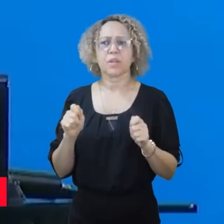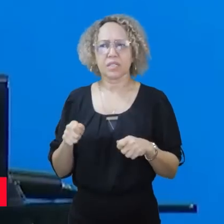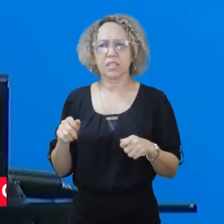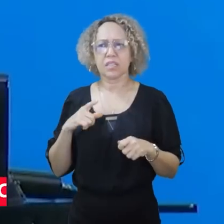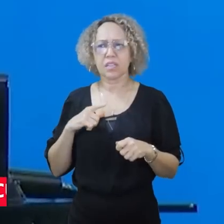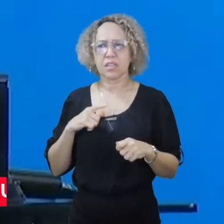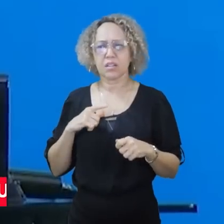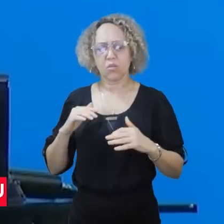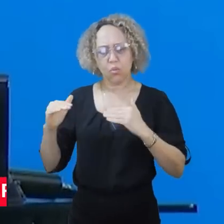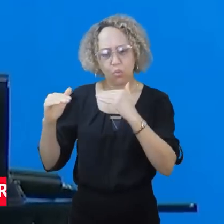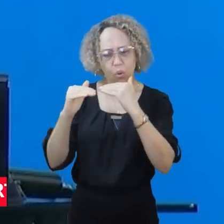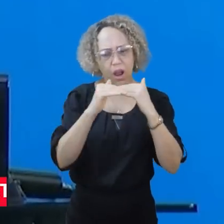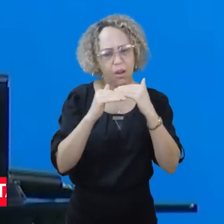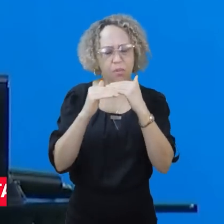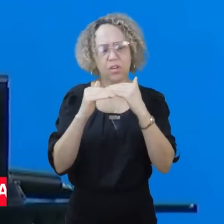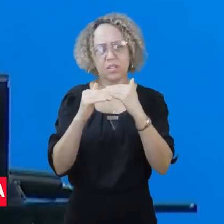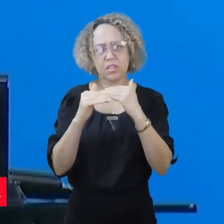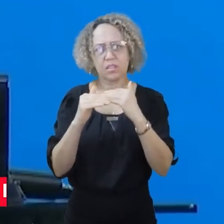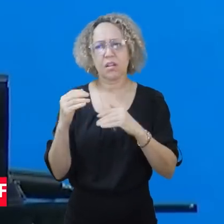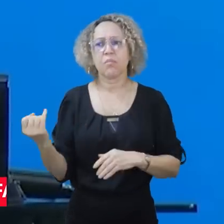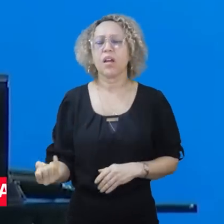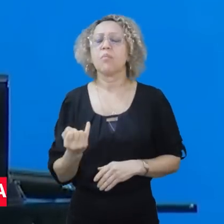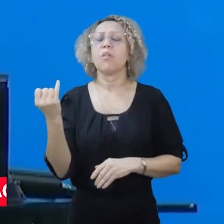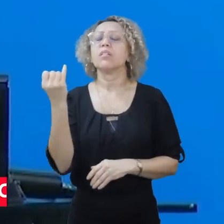coisa mais importante hoje é o